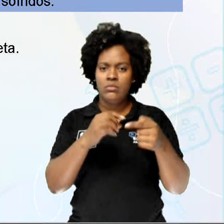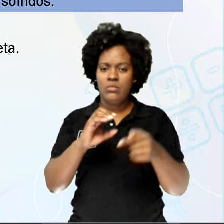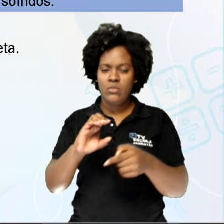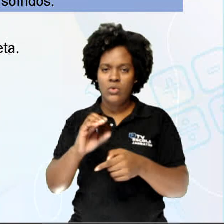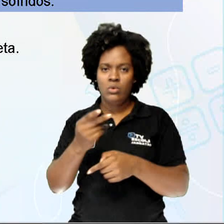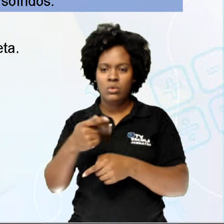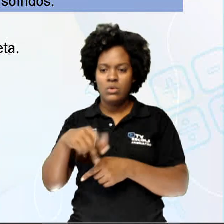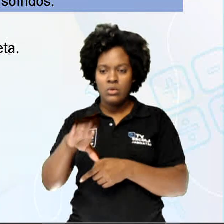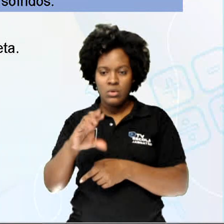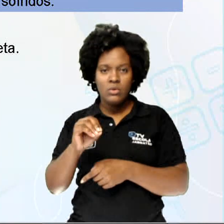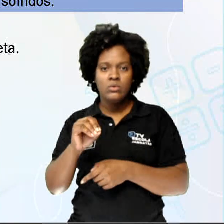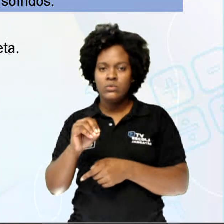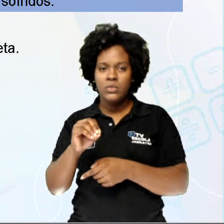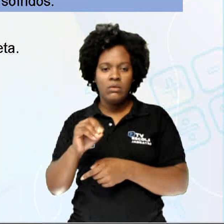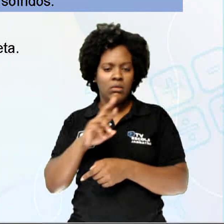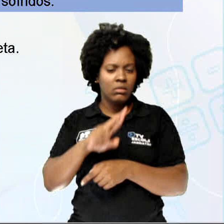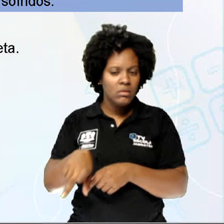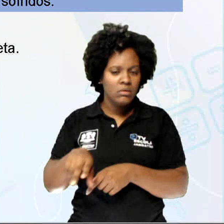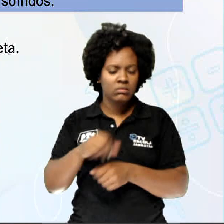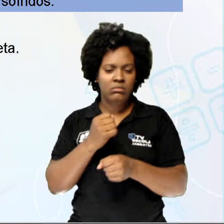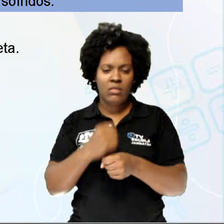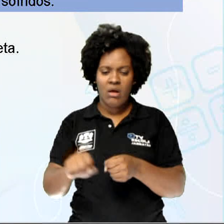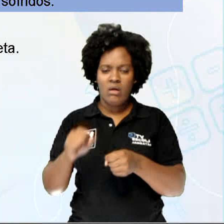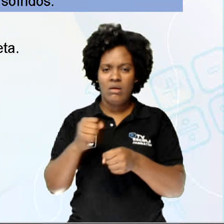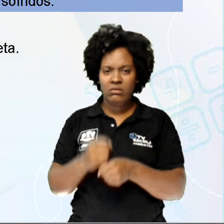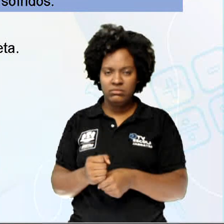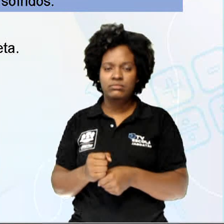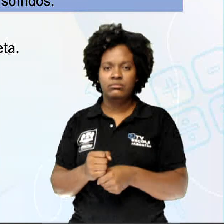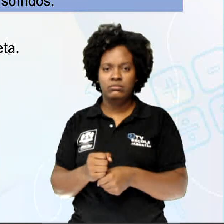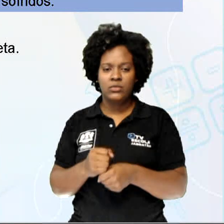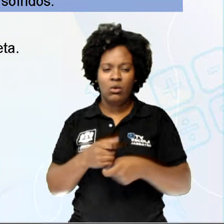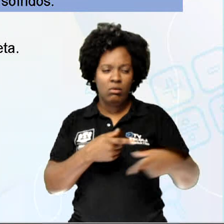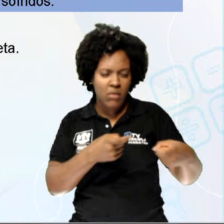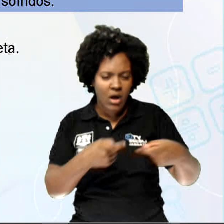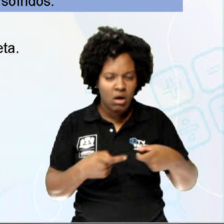não sobreviveu aos ataques sofridos.